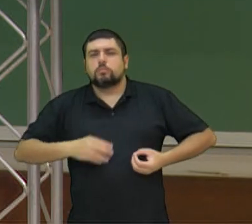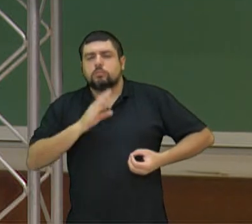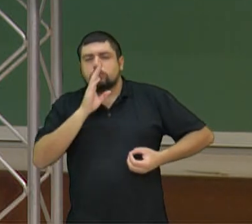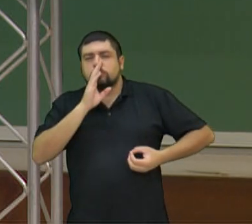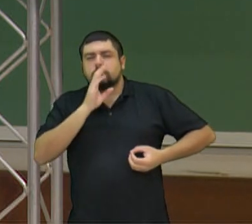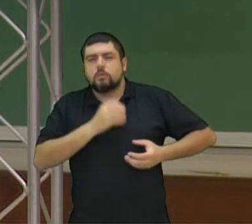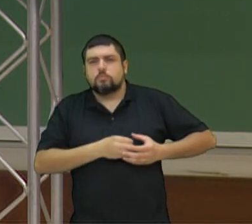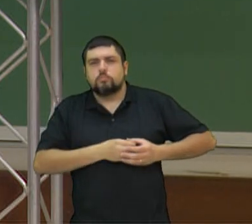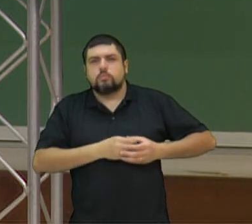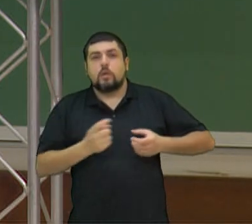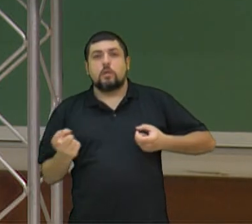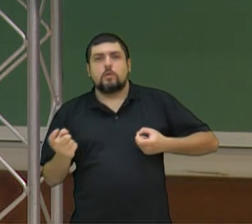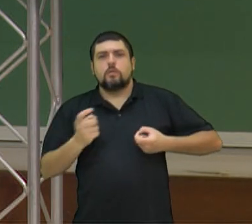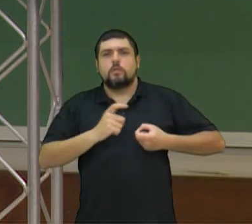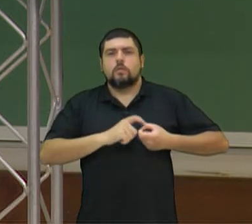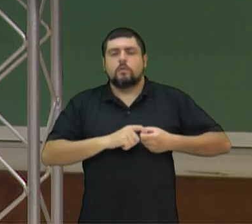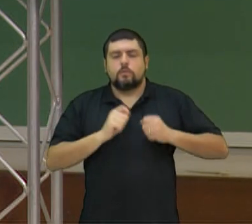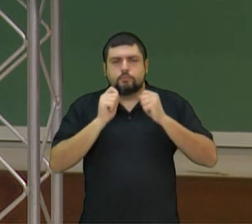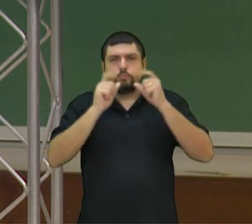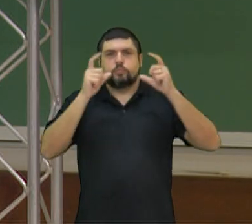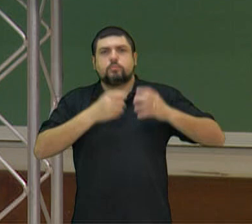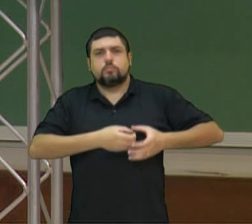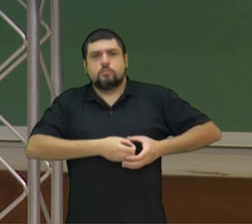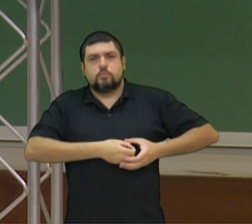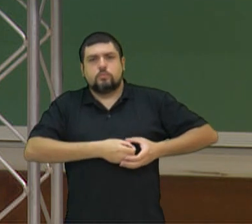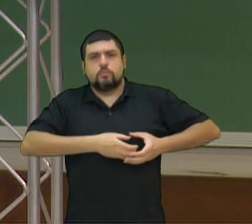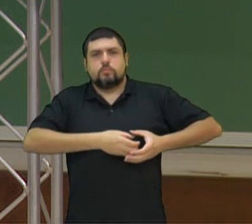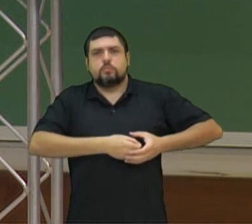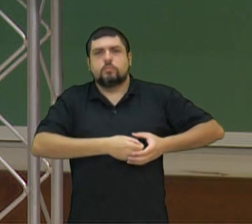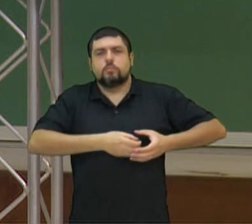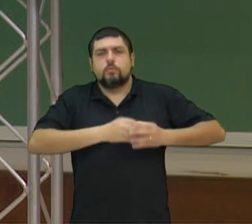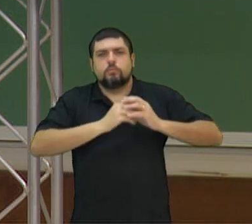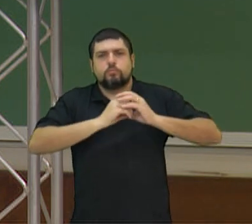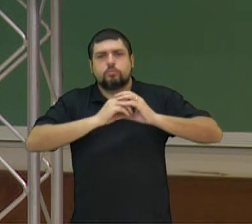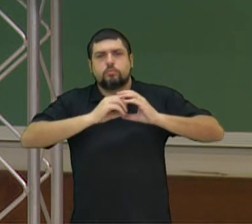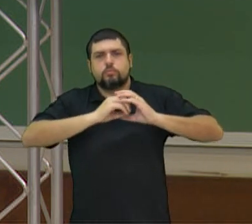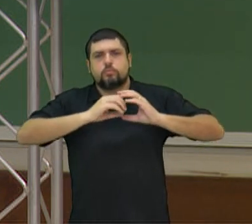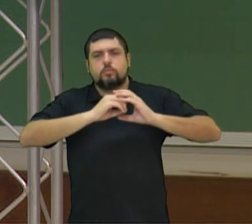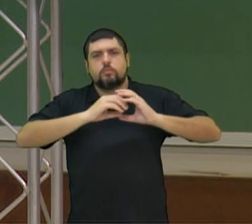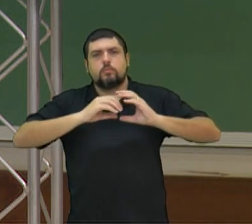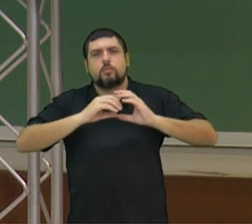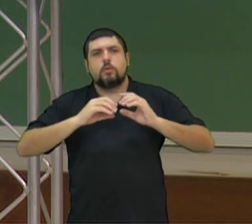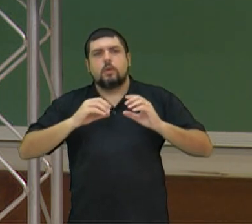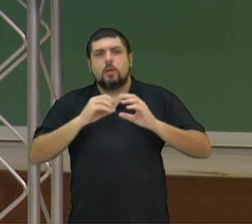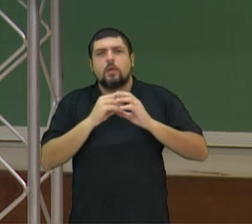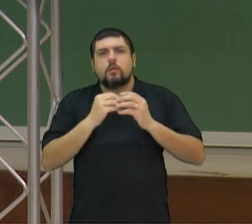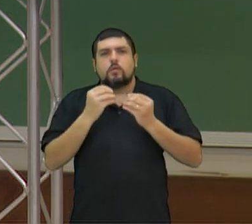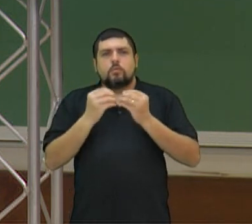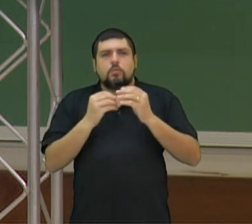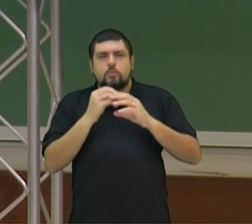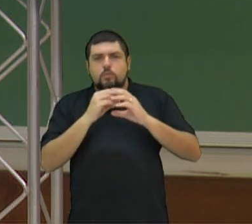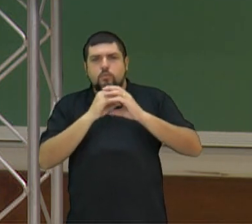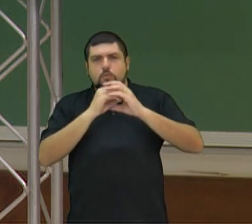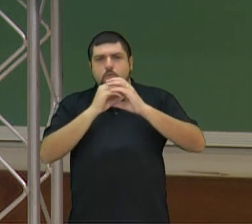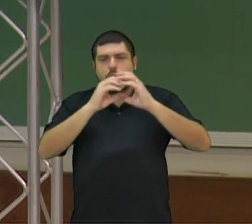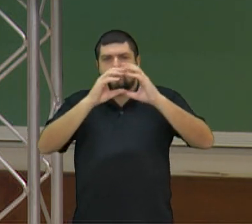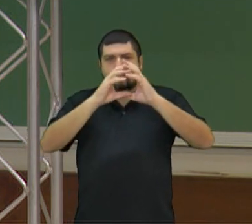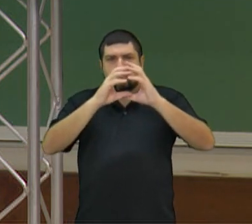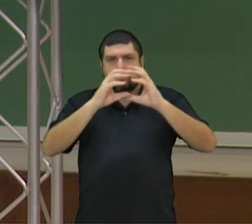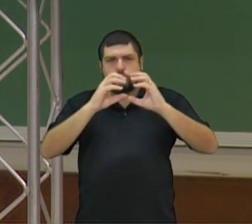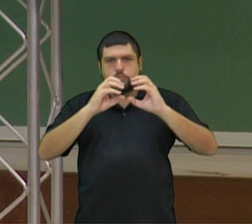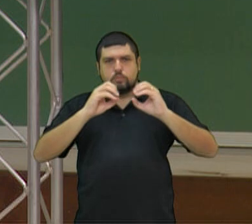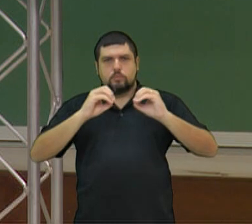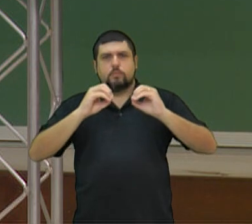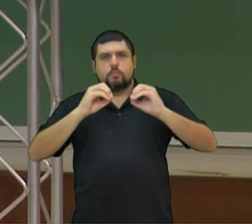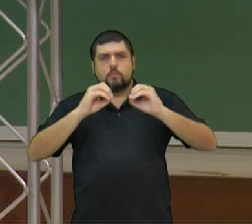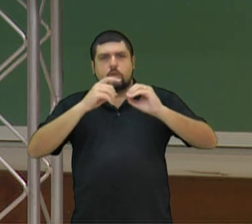divisão. Beleza. Ela vai produzir a partir dali um ovócito,